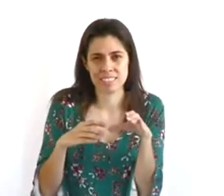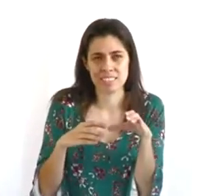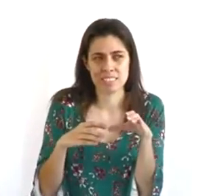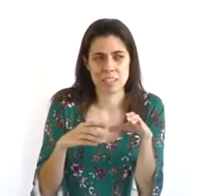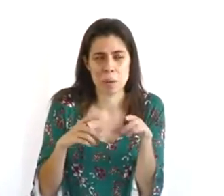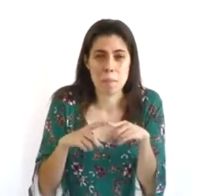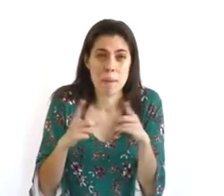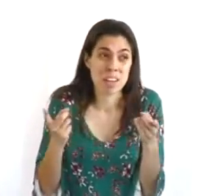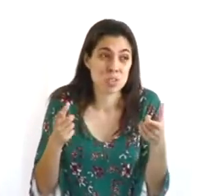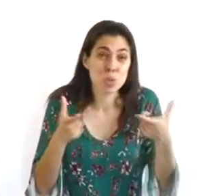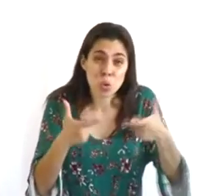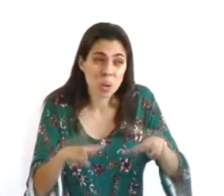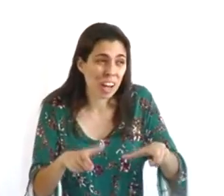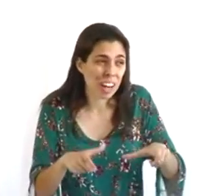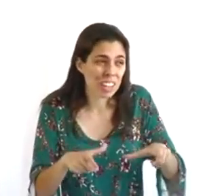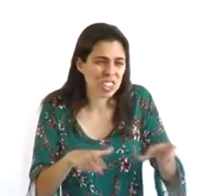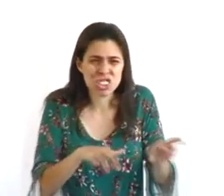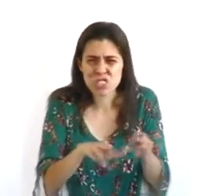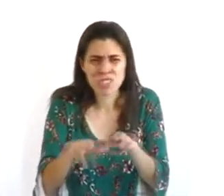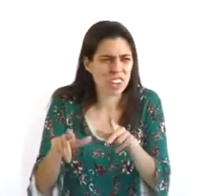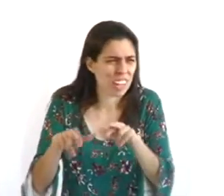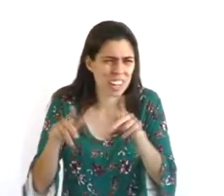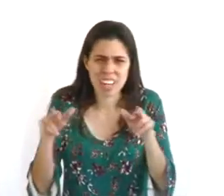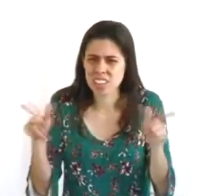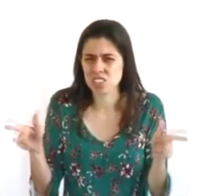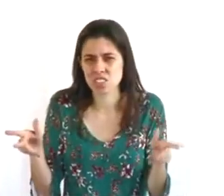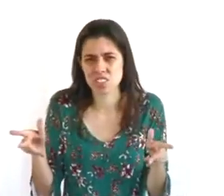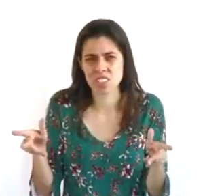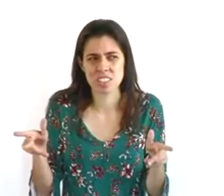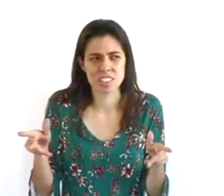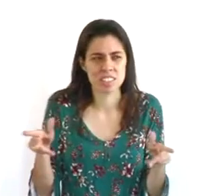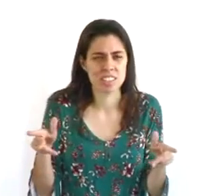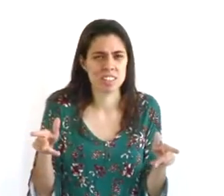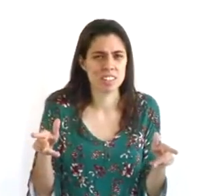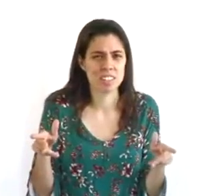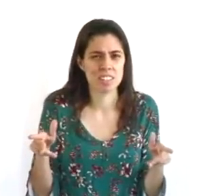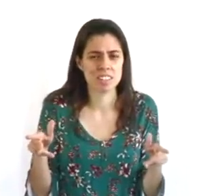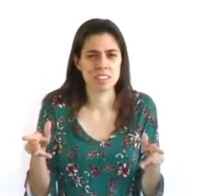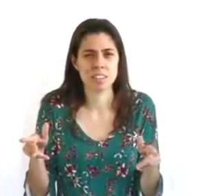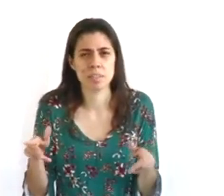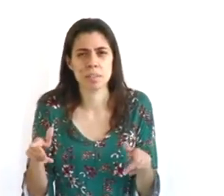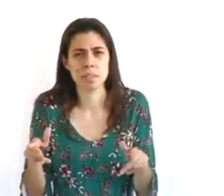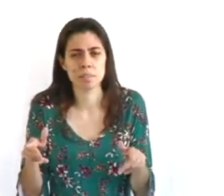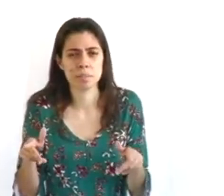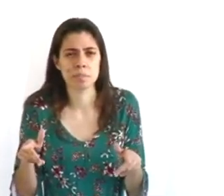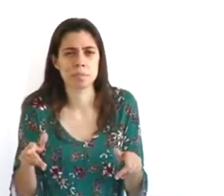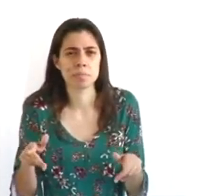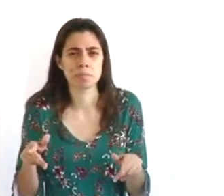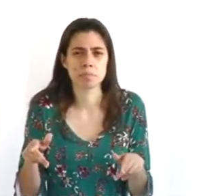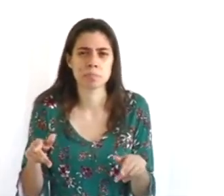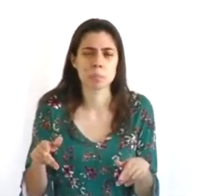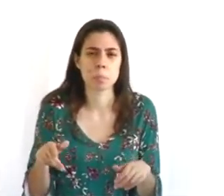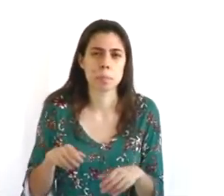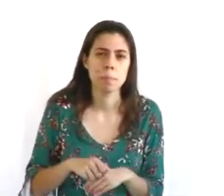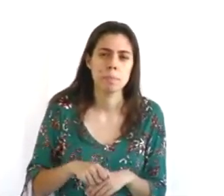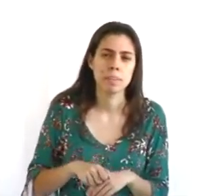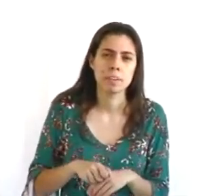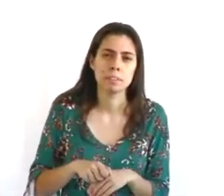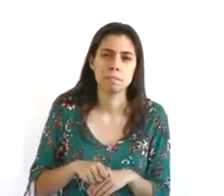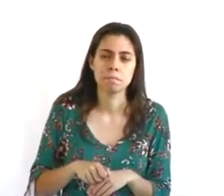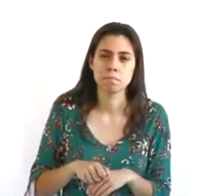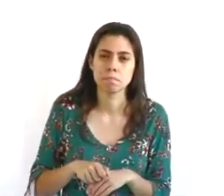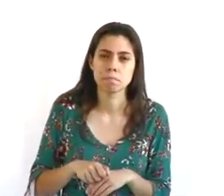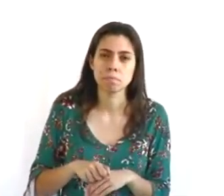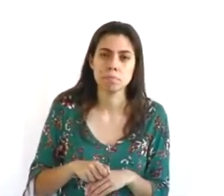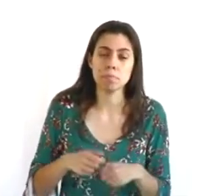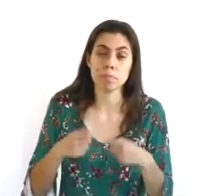estranha. É bem verdade que o Senhor envia uma carta através de Jeremias para os cativos e avisa: vocês precisam plantar, vocês